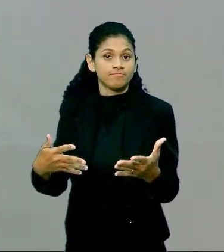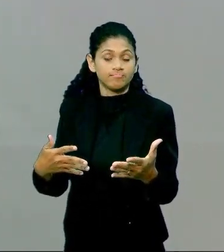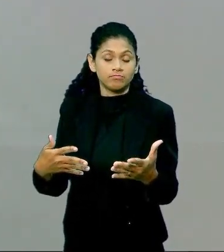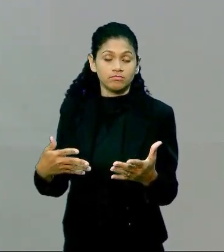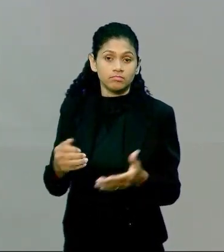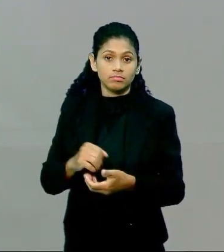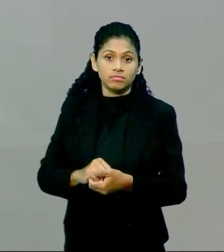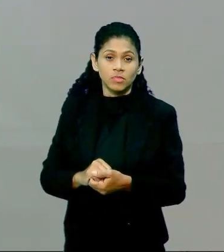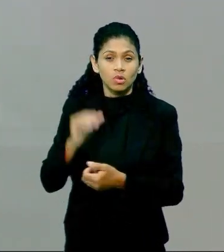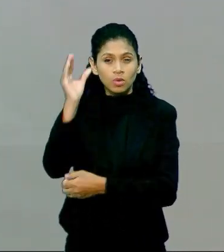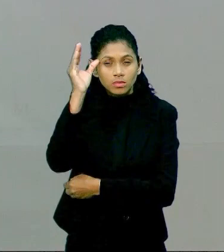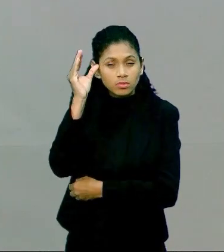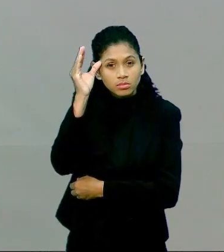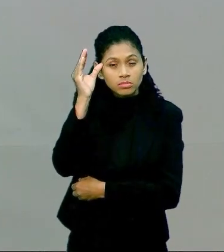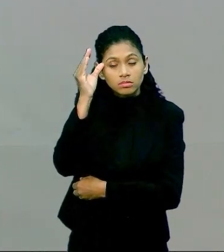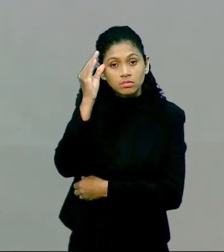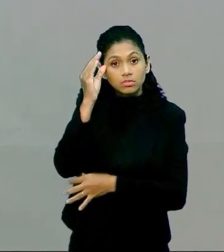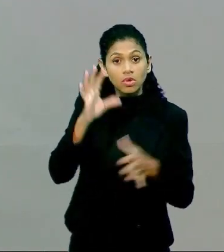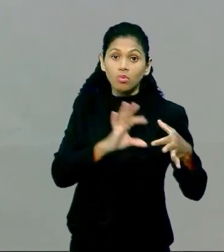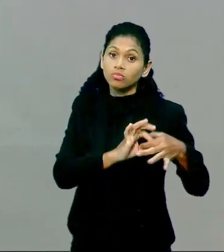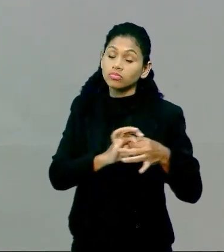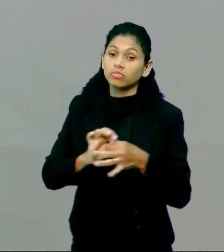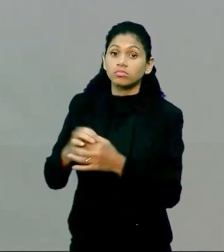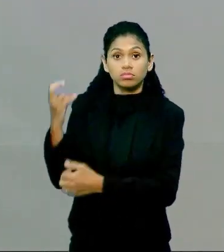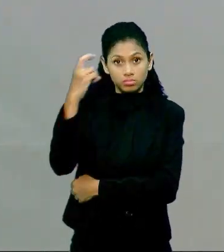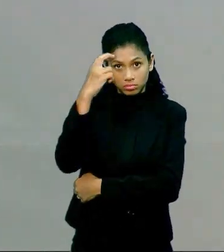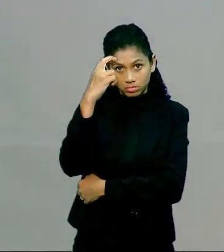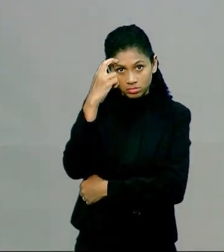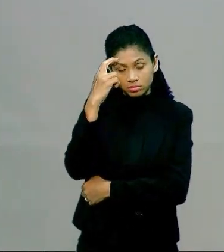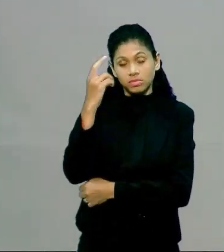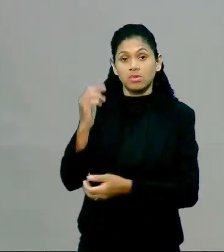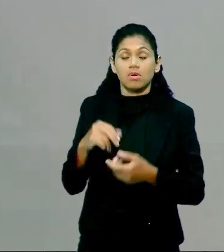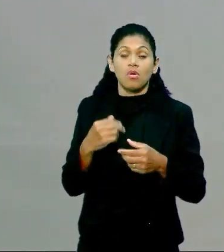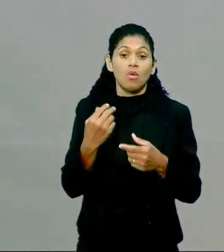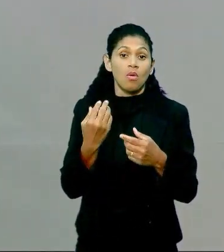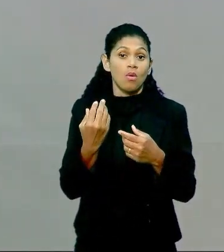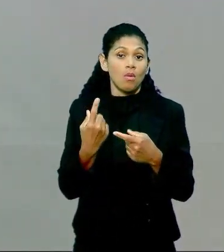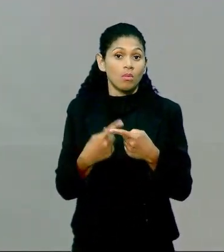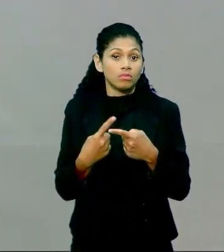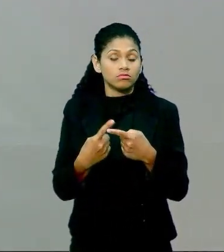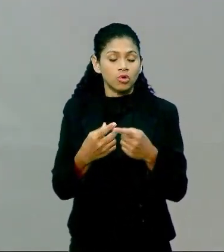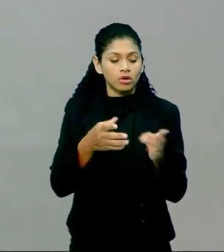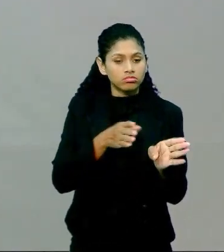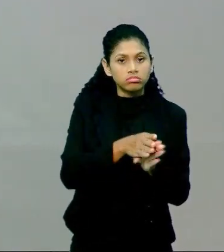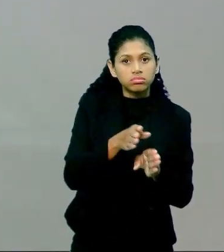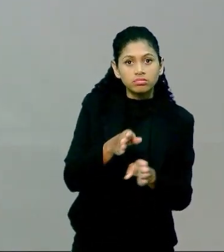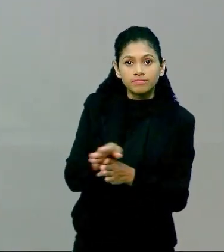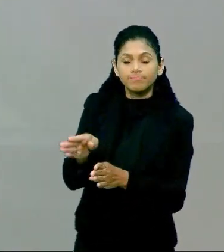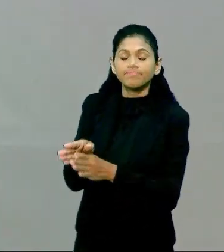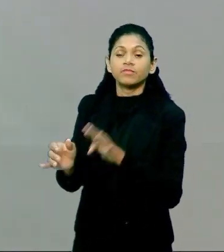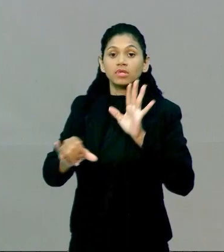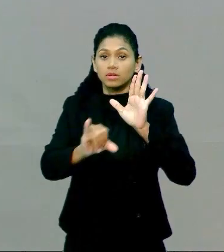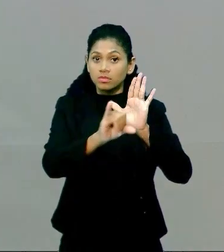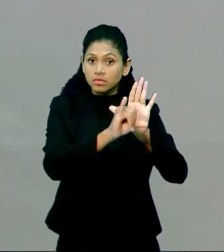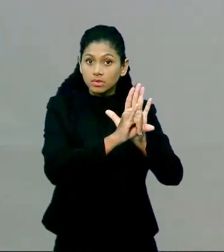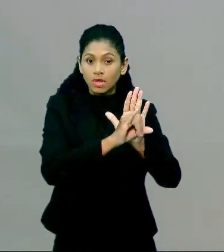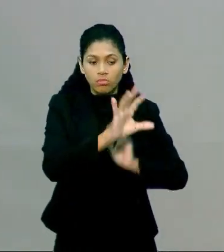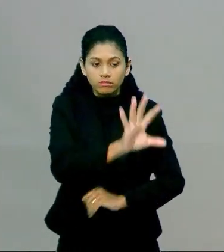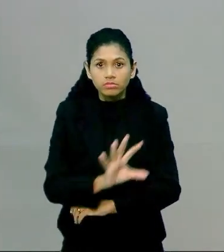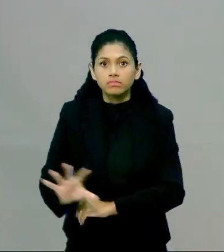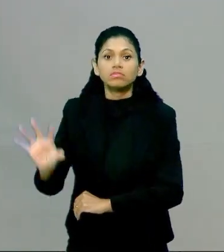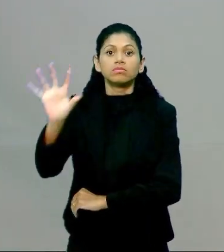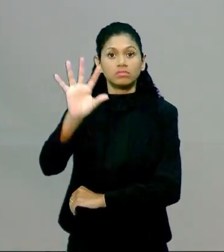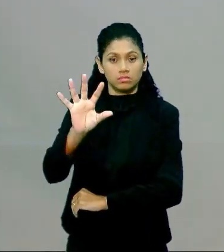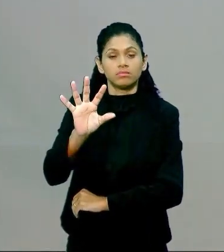quanto nessa compreensão do contexto cultural, porque ela vai fazer direcionamentos e mapeamentos e identidade. Então, a gente